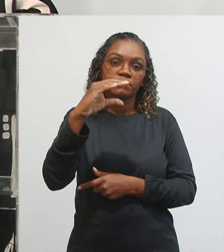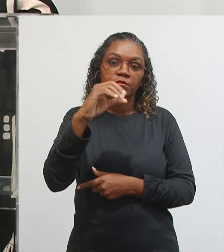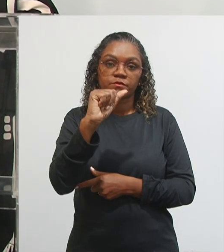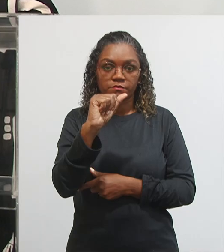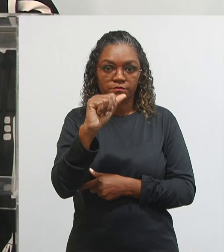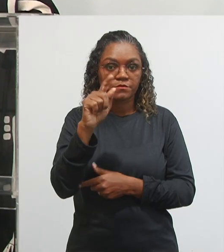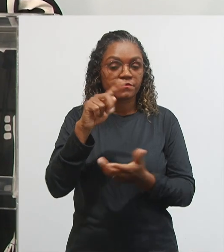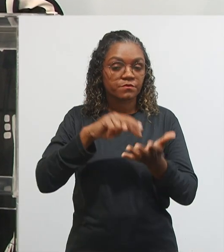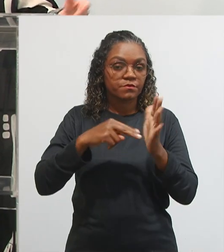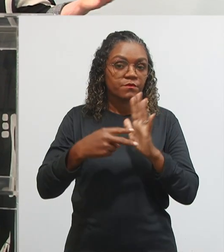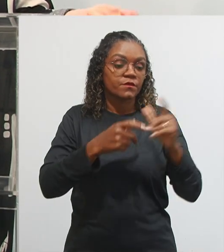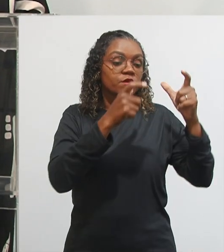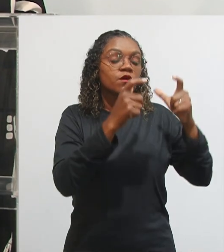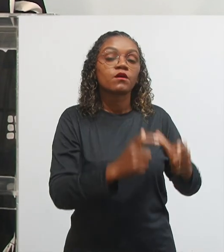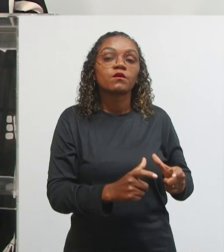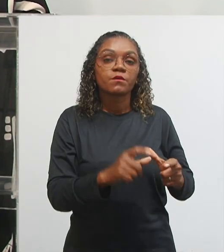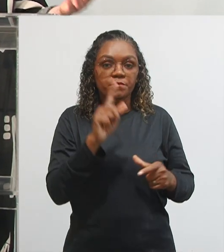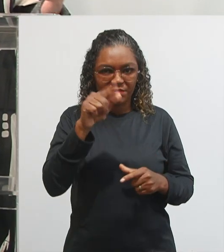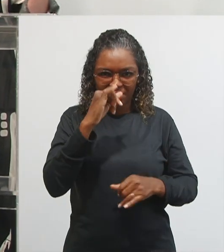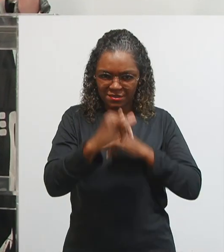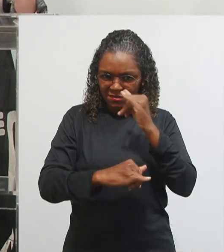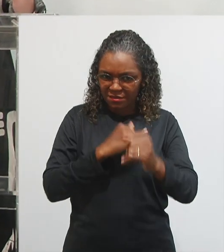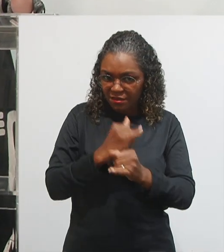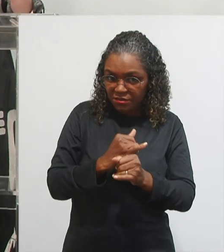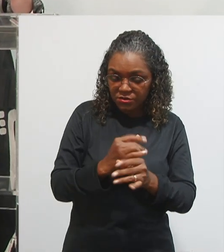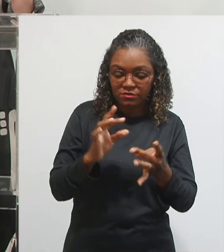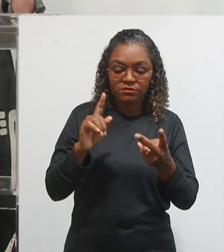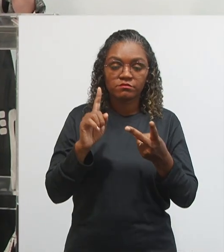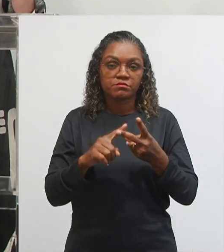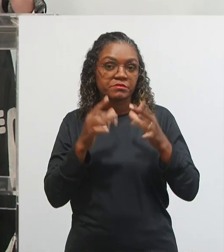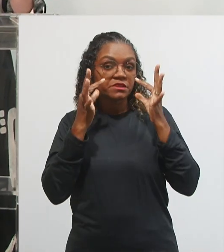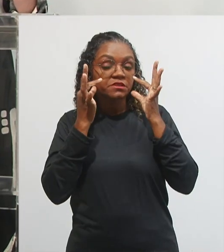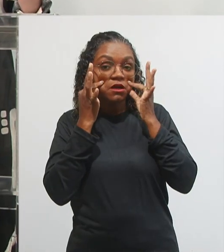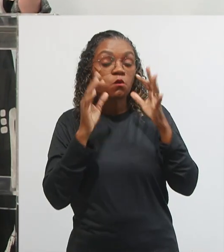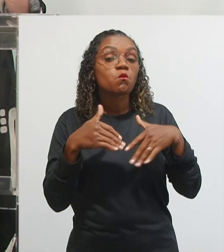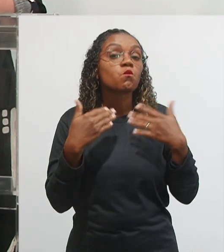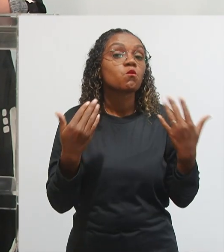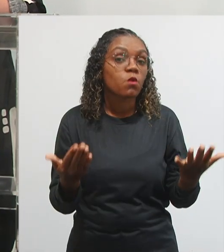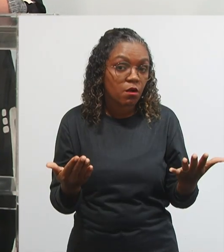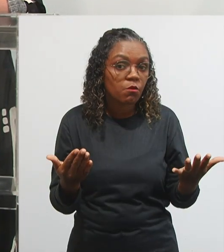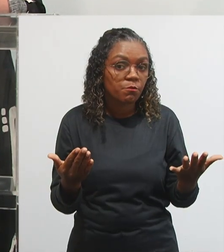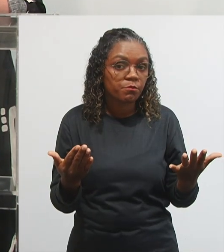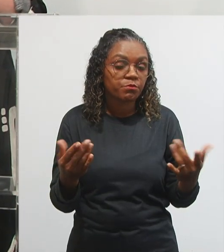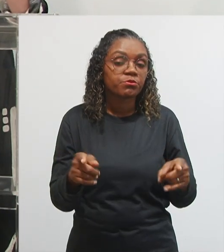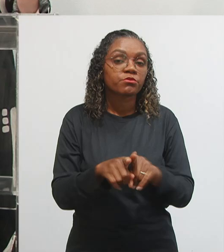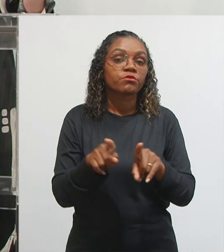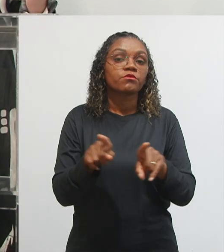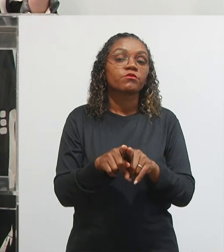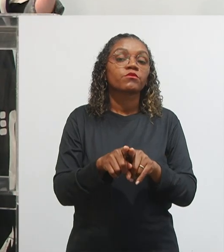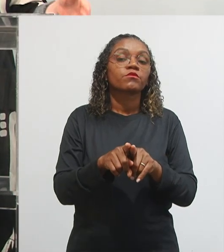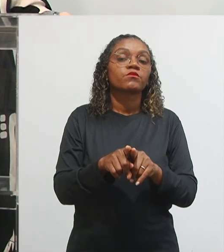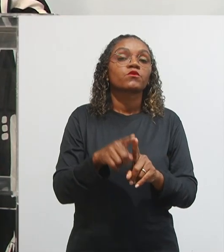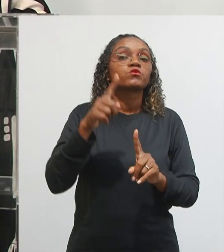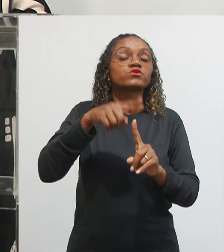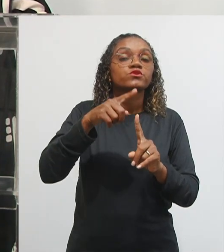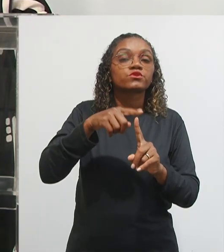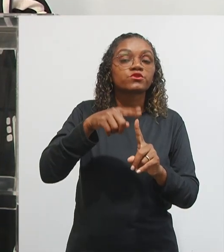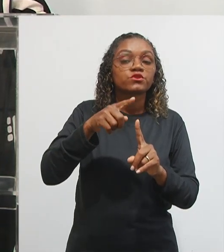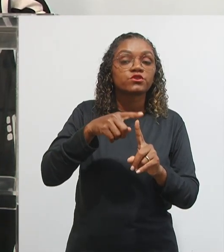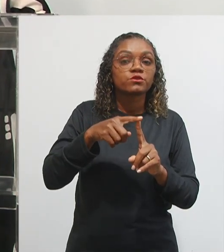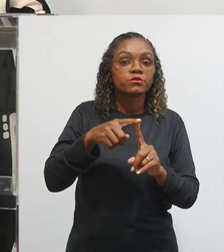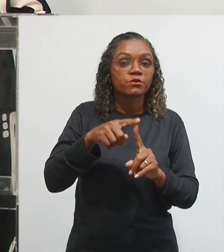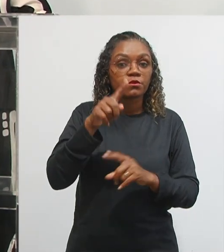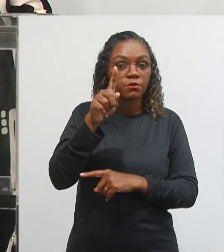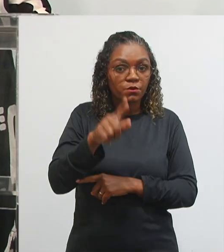sendo oferecido? É na internet? É presencialmente? Né? Enfim, numa